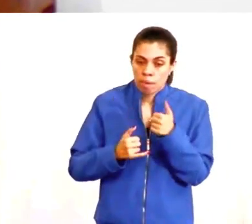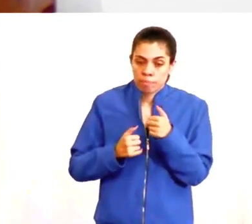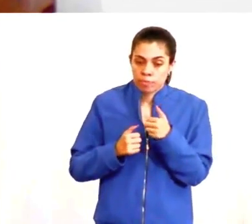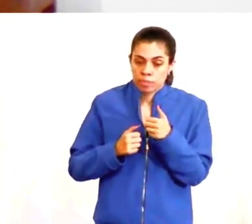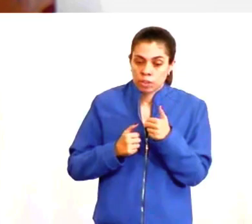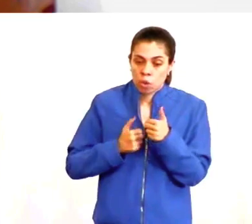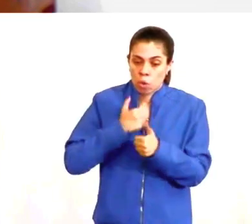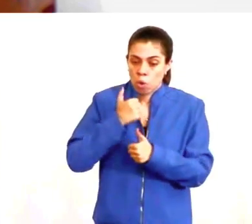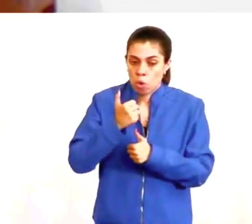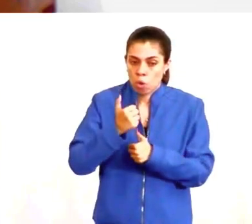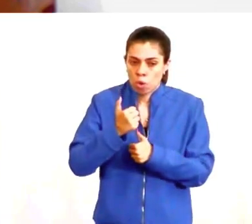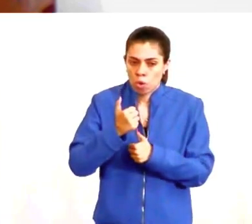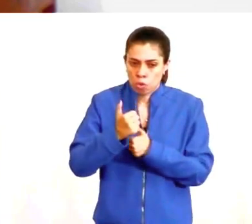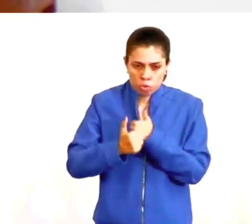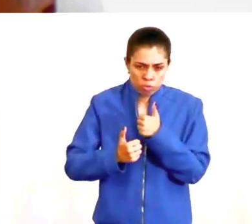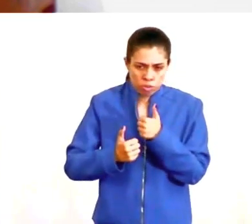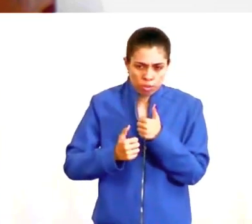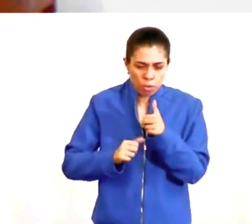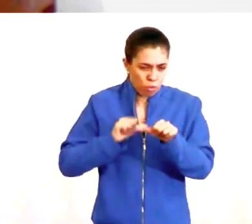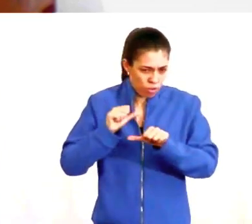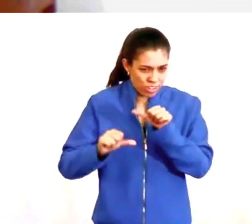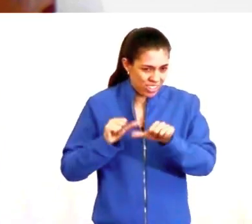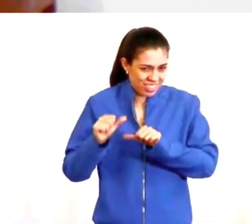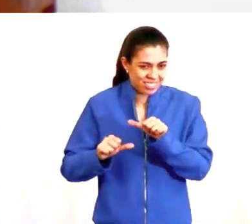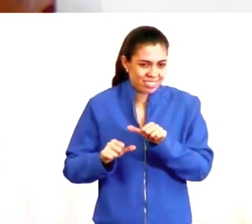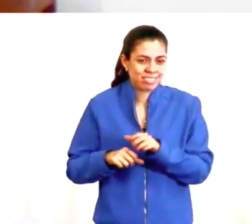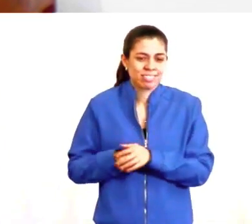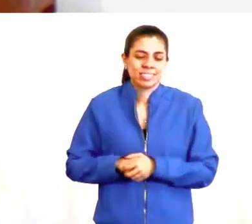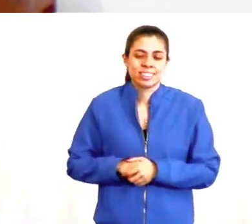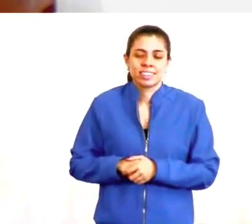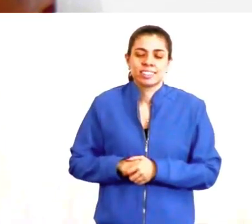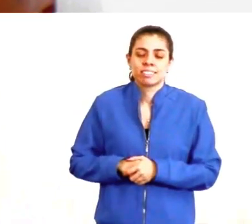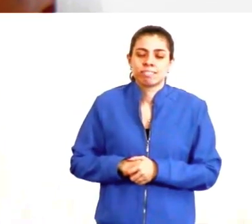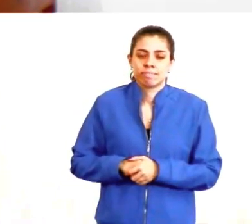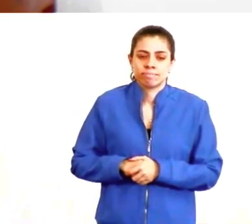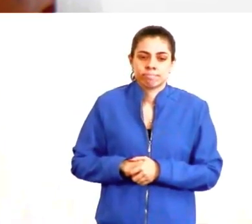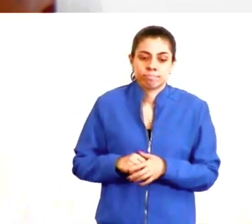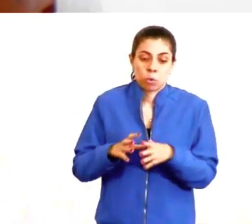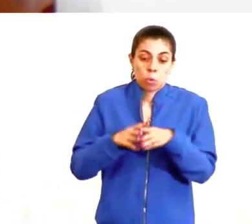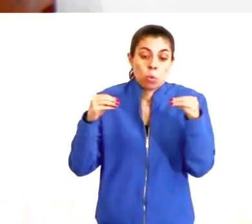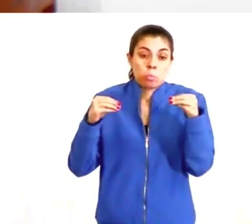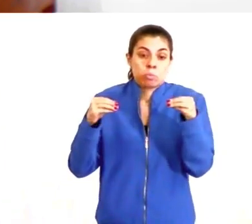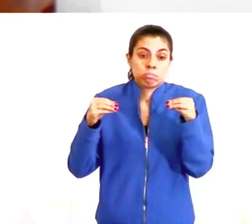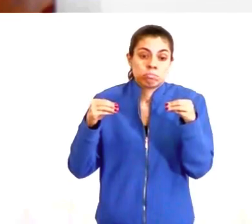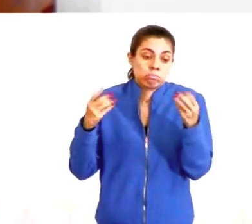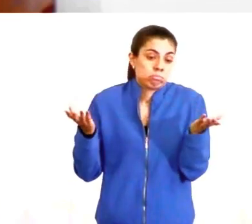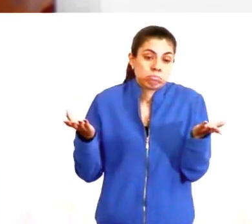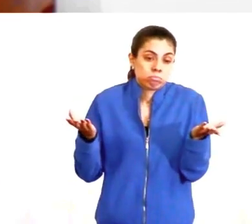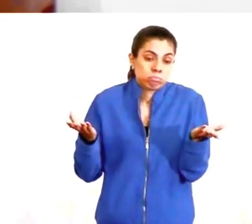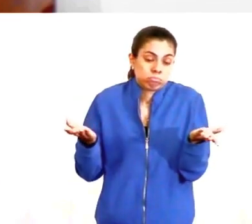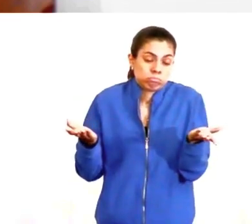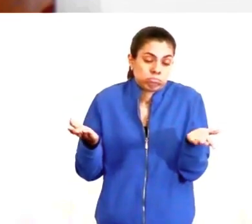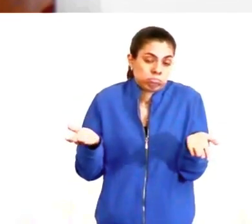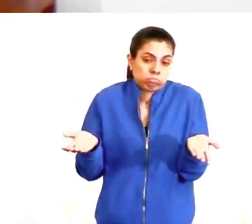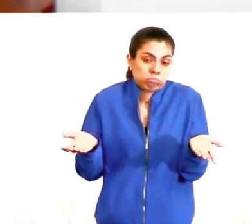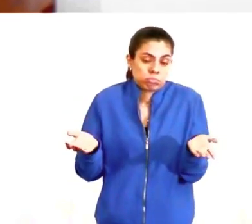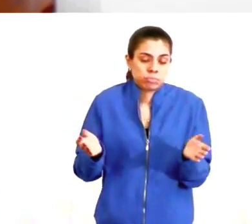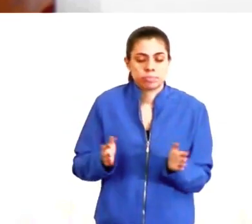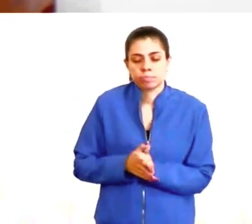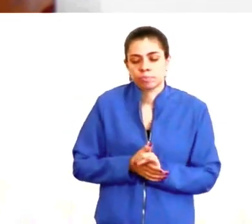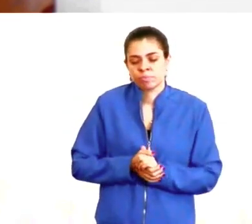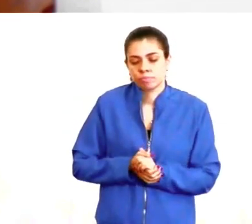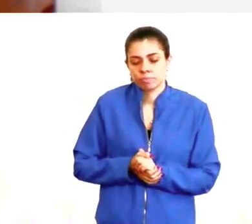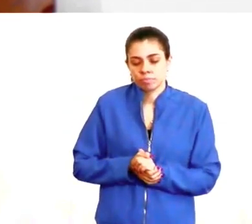de ressurgir, porque para sumir ele pode permanecer na terra até